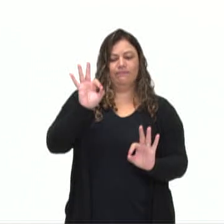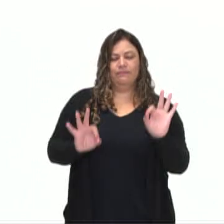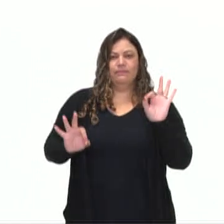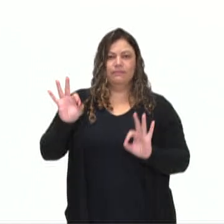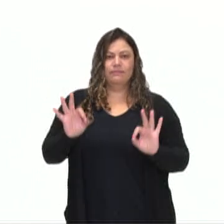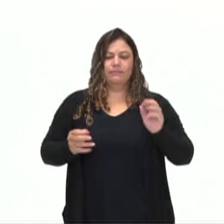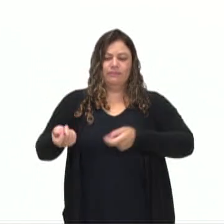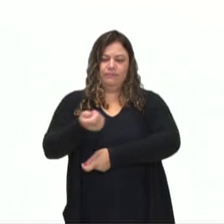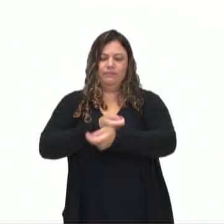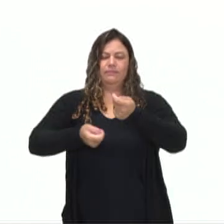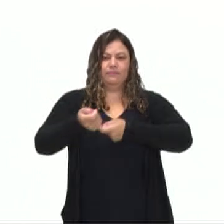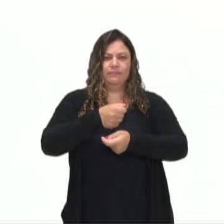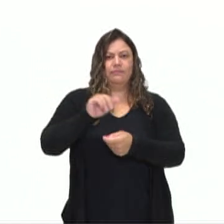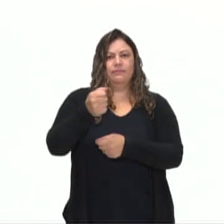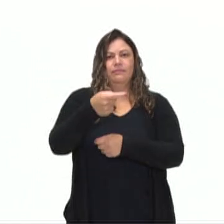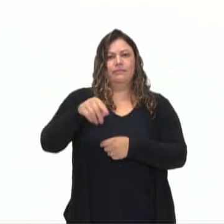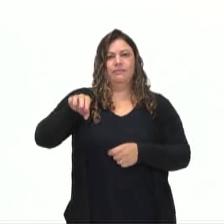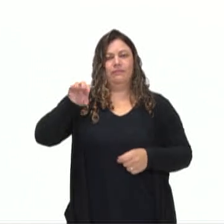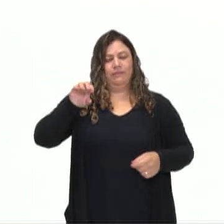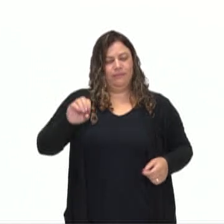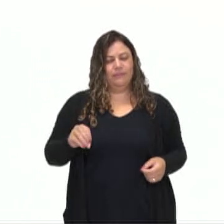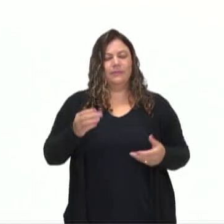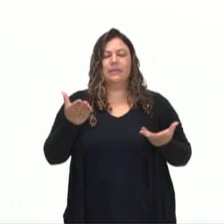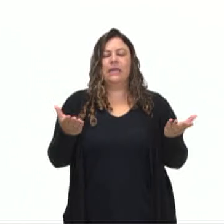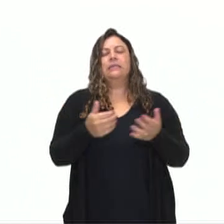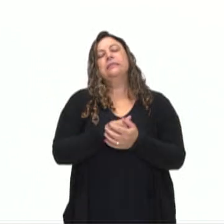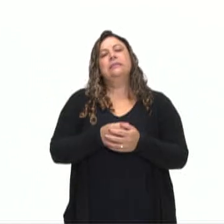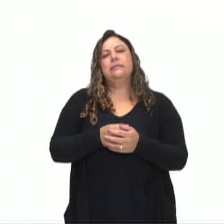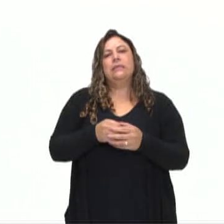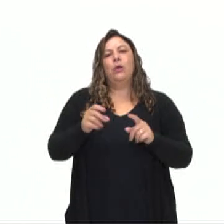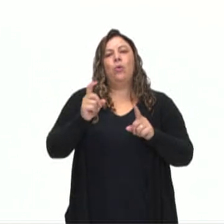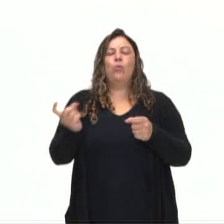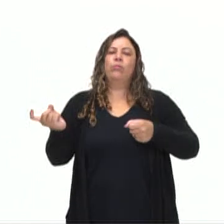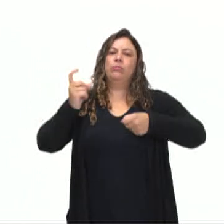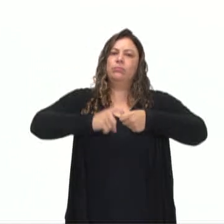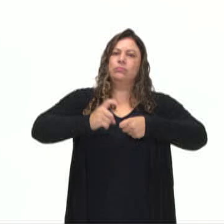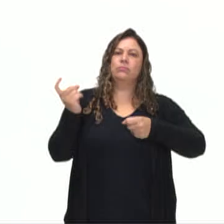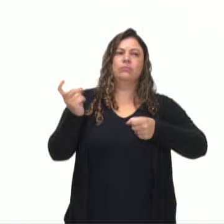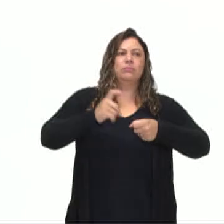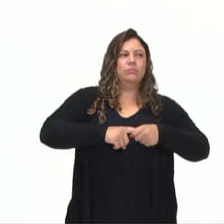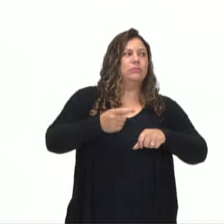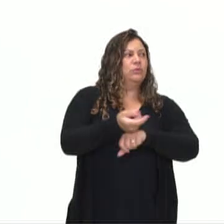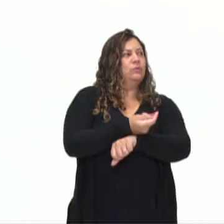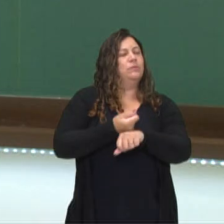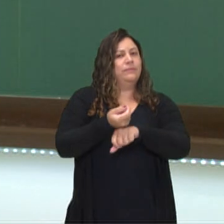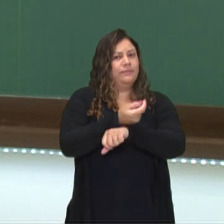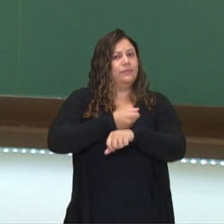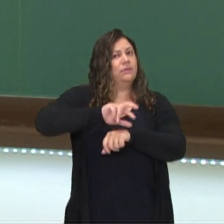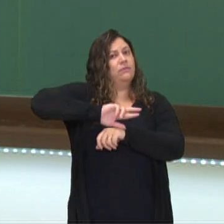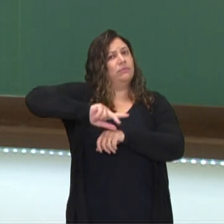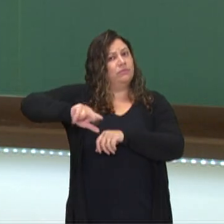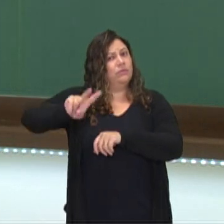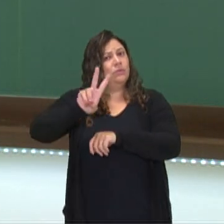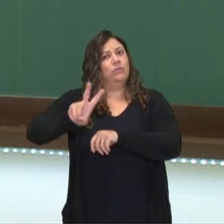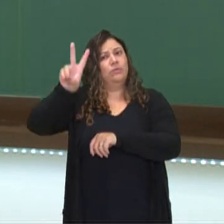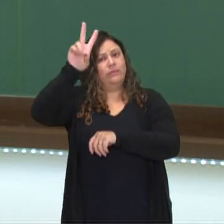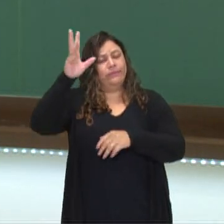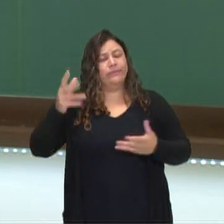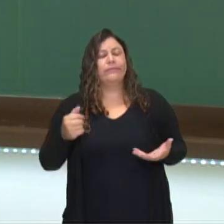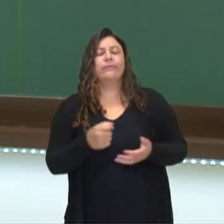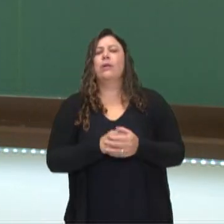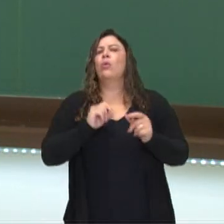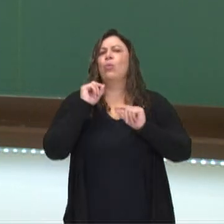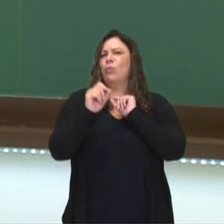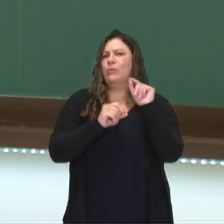negociam ações de sociedades de capital aberto e outros valores mobiliários. Então, o que é a Bolsa de